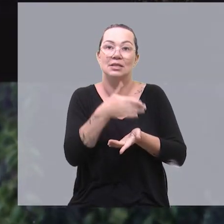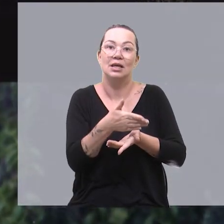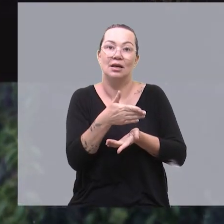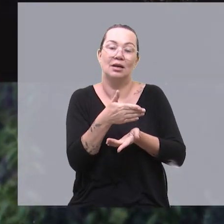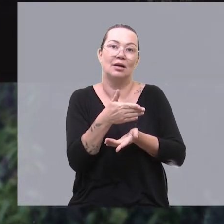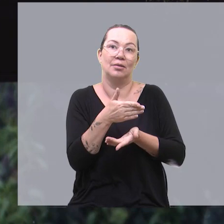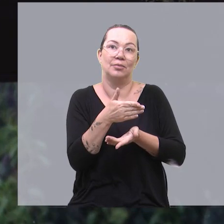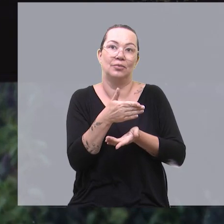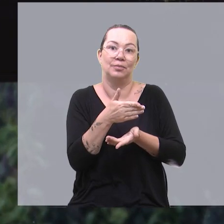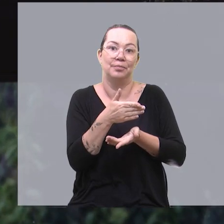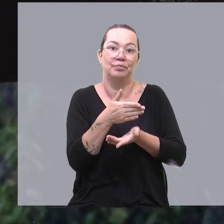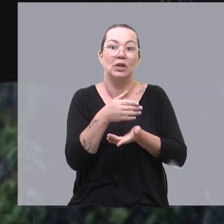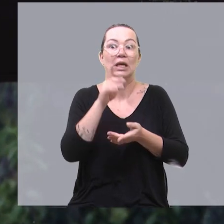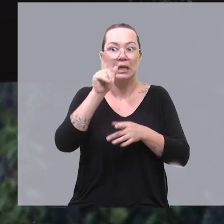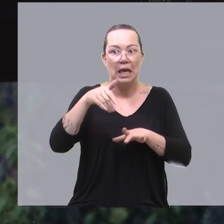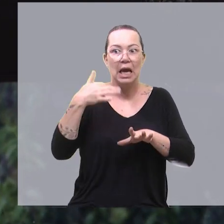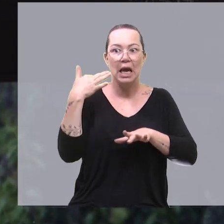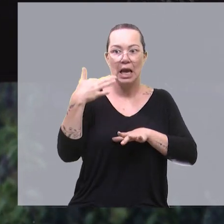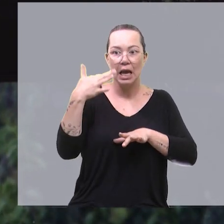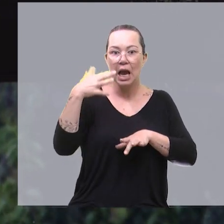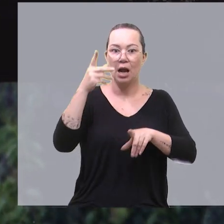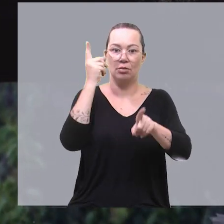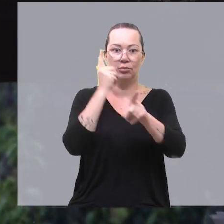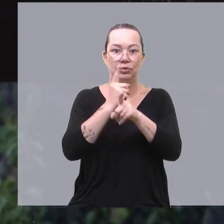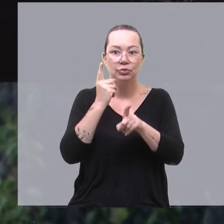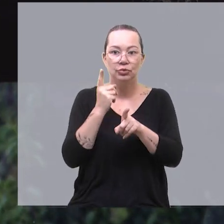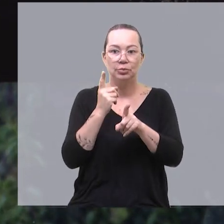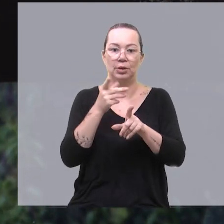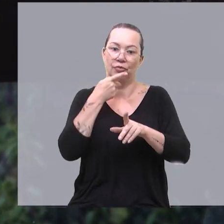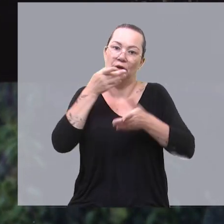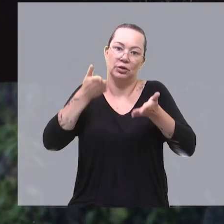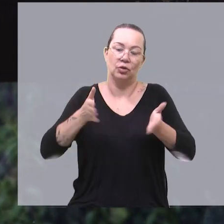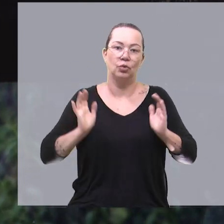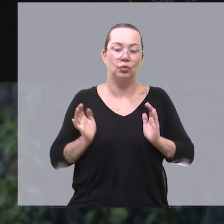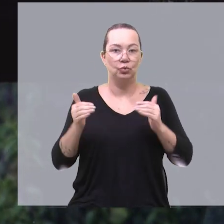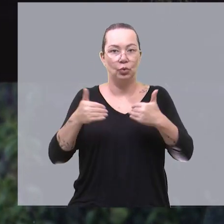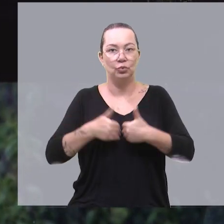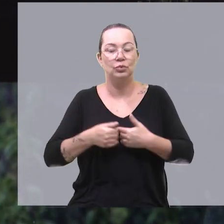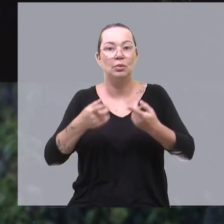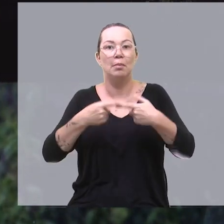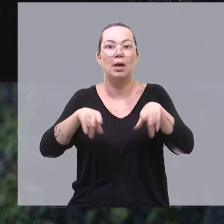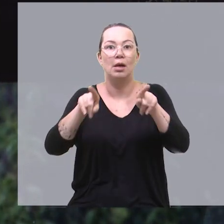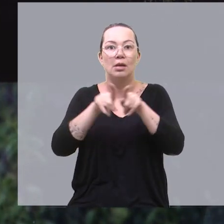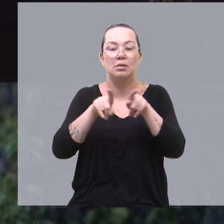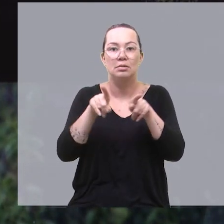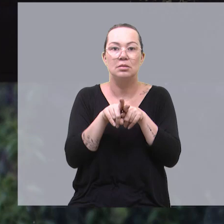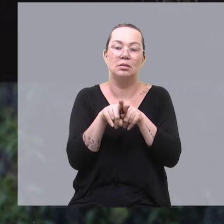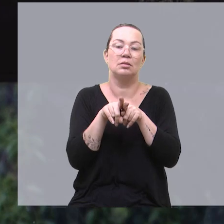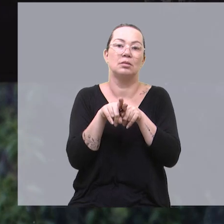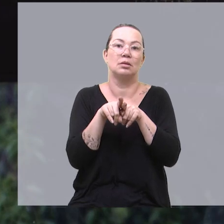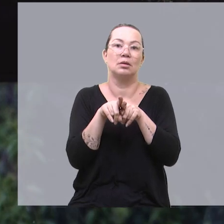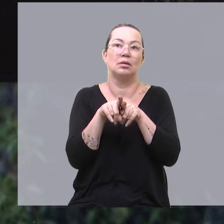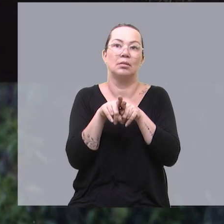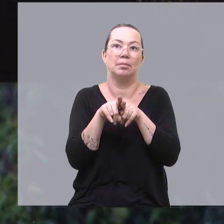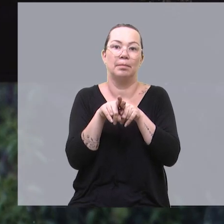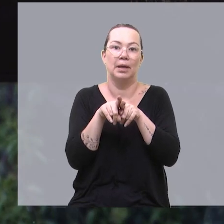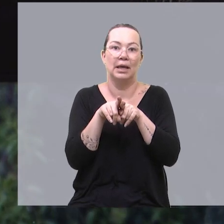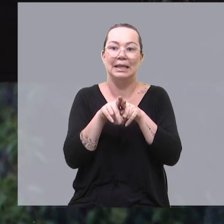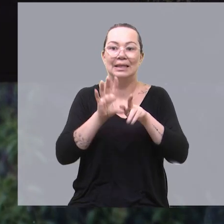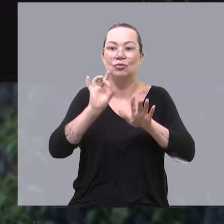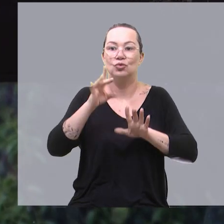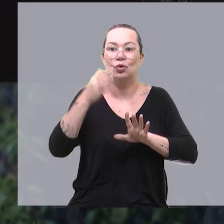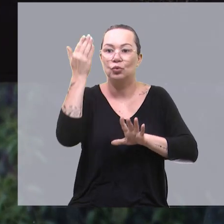exemplo, que o diagnóstico caro, falando da questão do autismo, mas vai muito além, né,